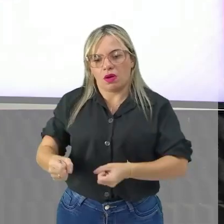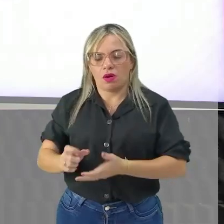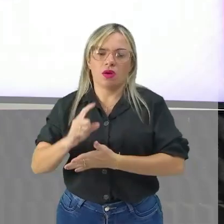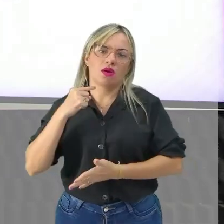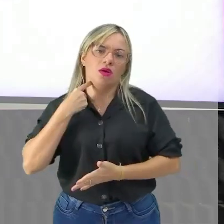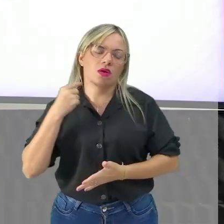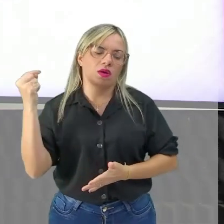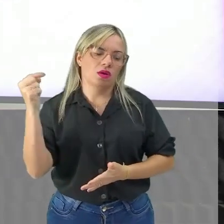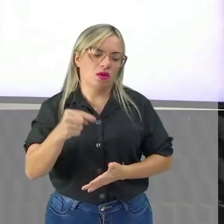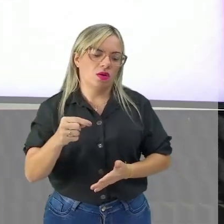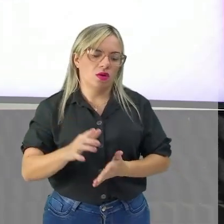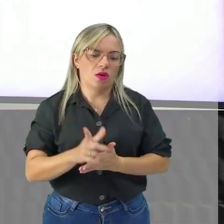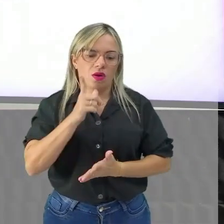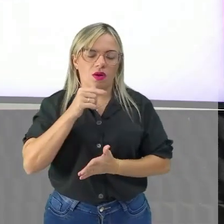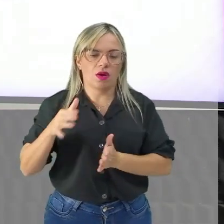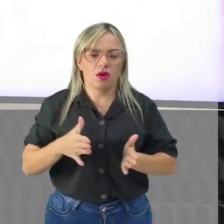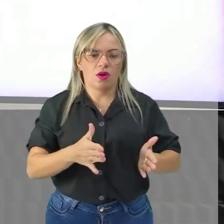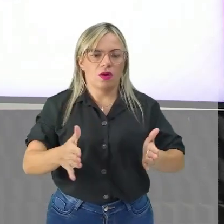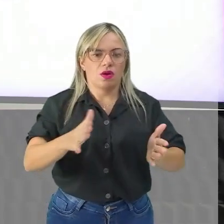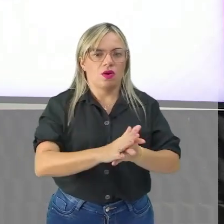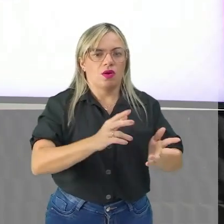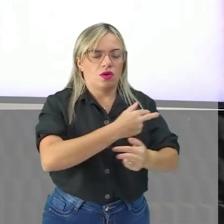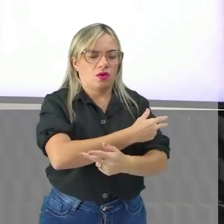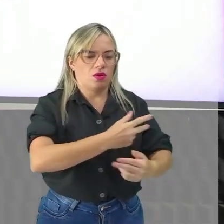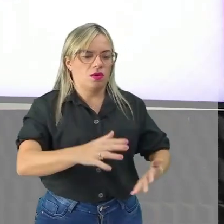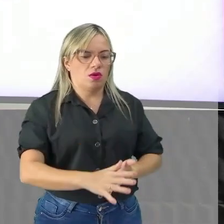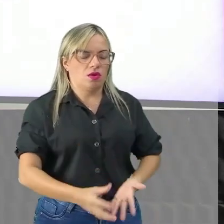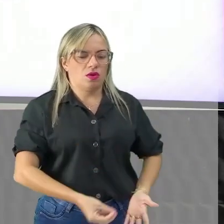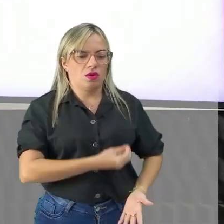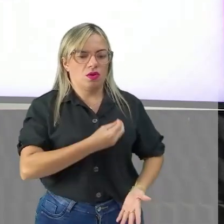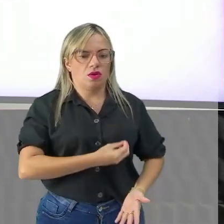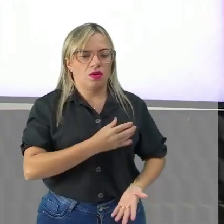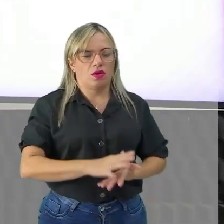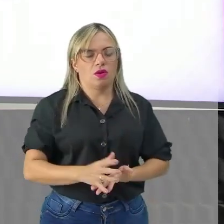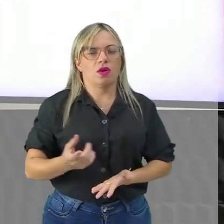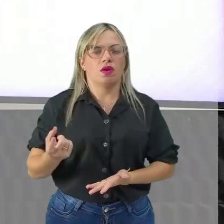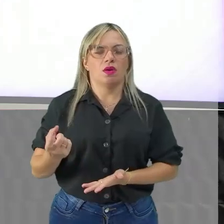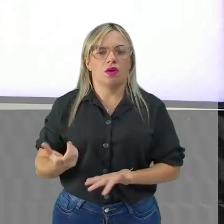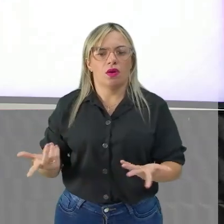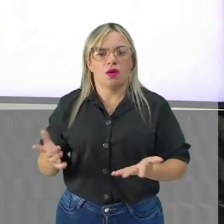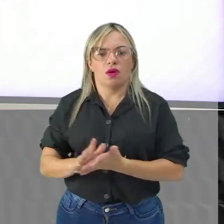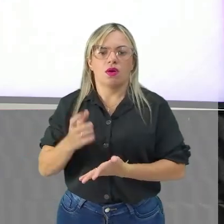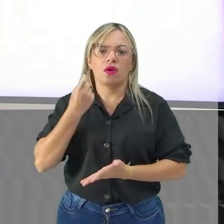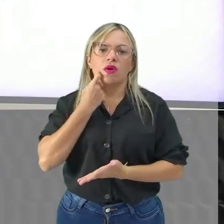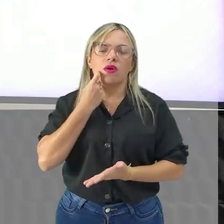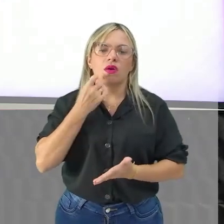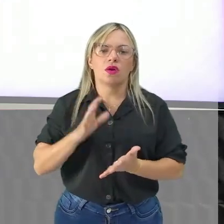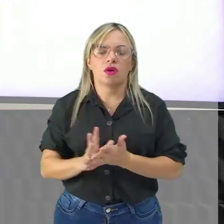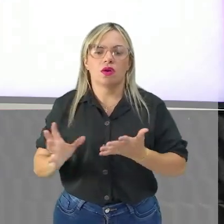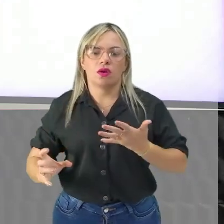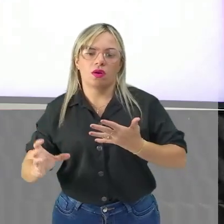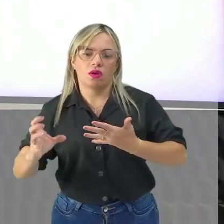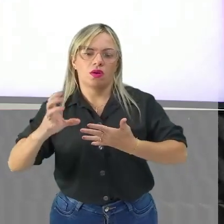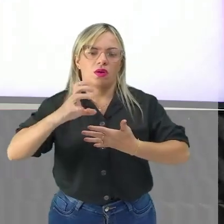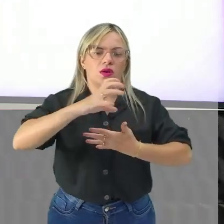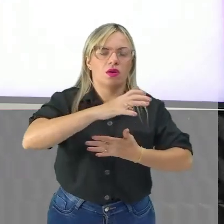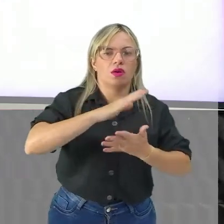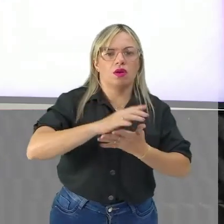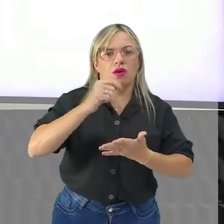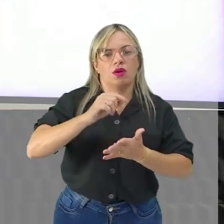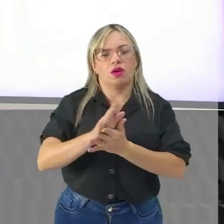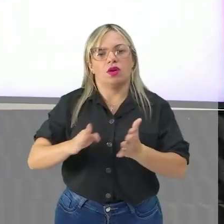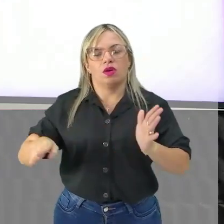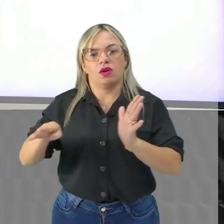que contamina o indivíduo, né, o organismo aquático, que vai entrar numa cadeia alimentar, muitas vezes chegando até